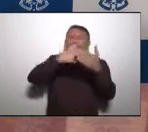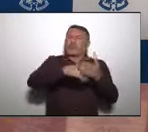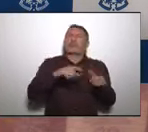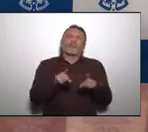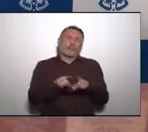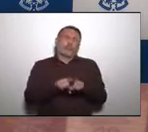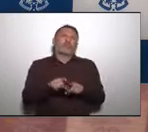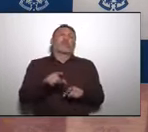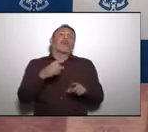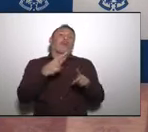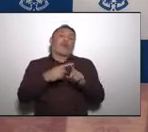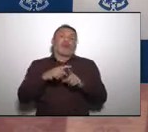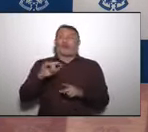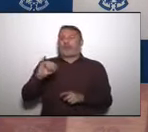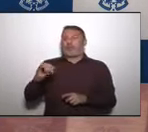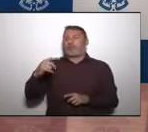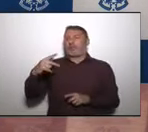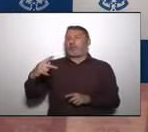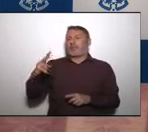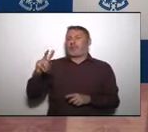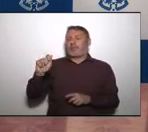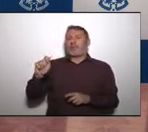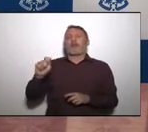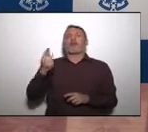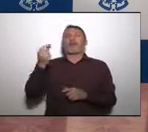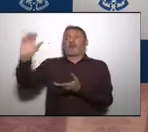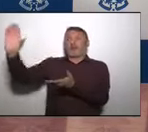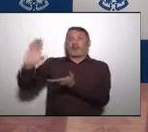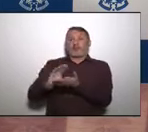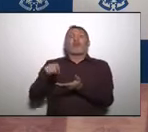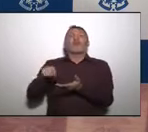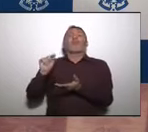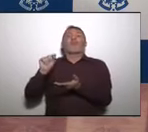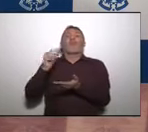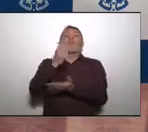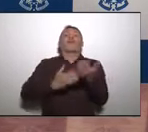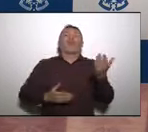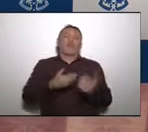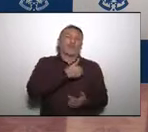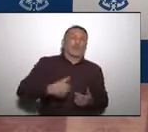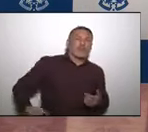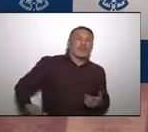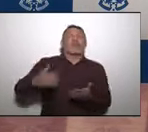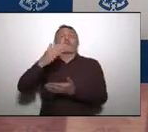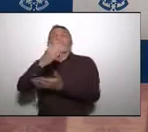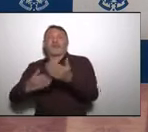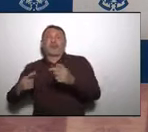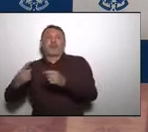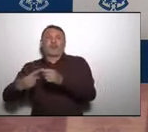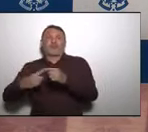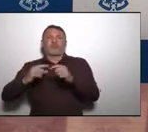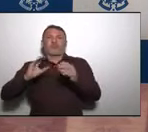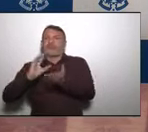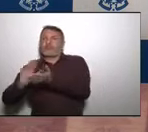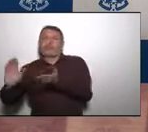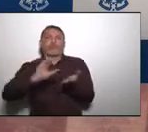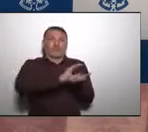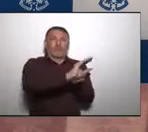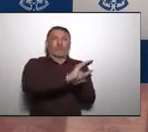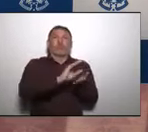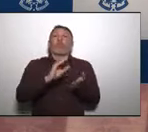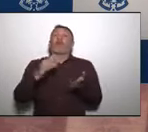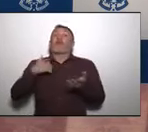metade do estado, metade dos municípios. Então, nós saberemos no mês de abril até lá pelo dia 20, 20 e poucos de abril,